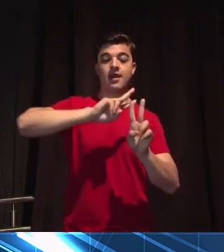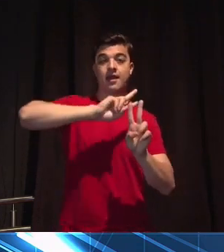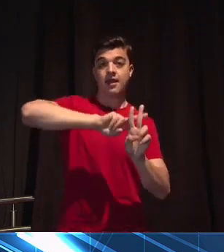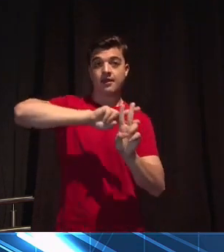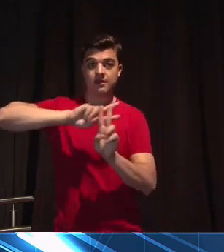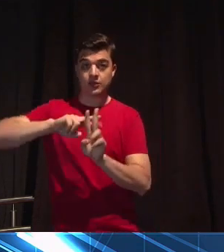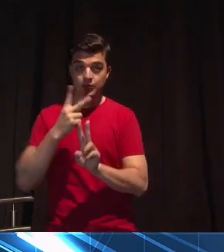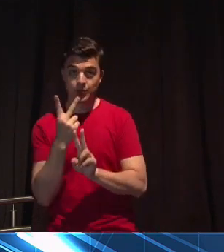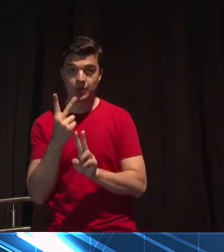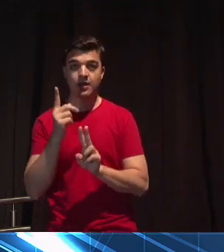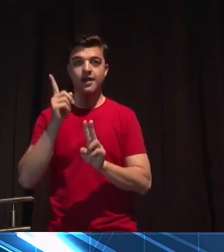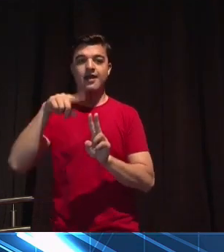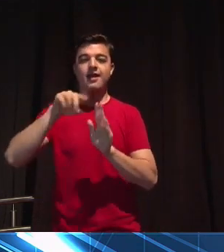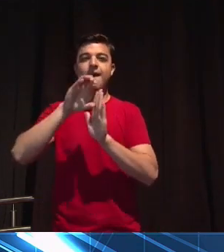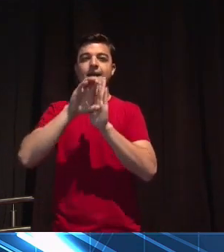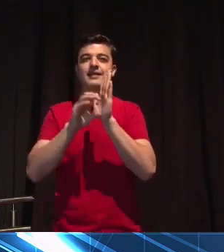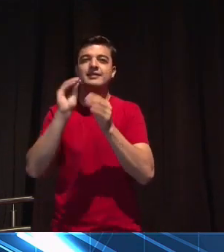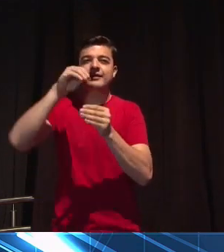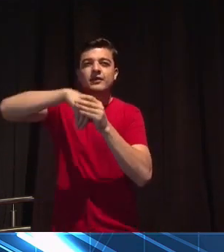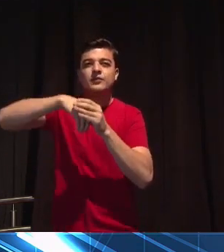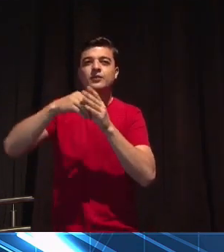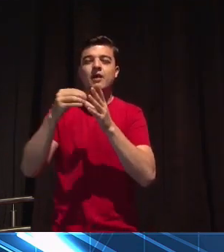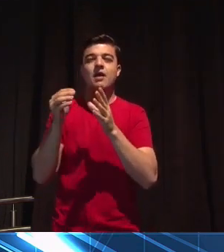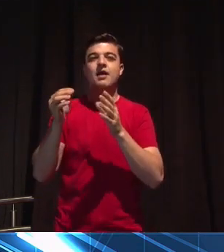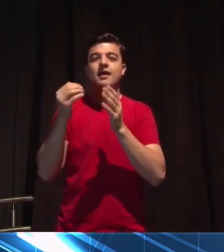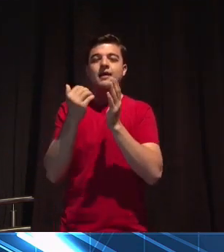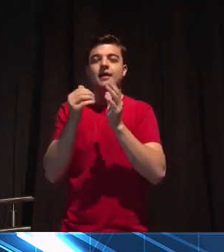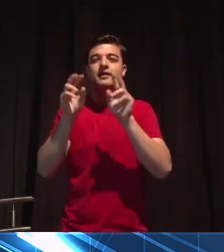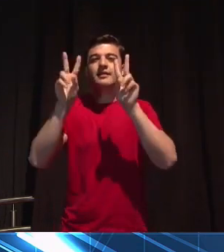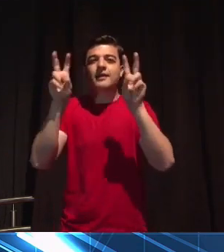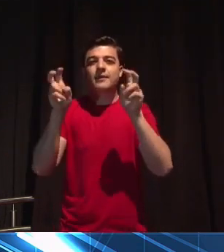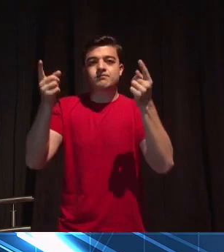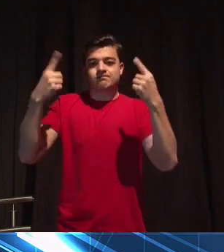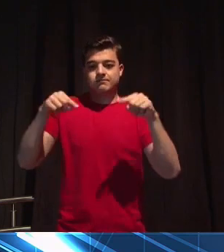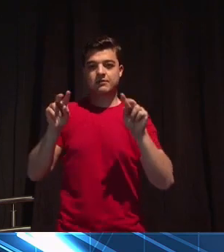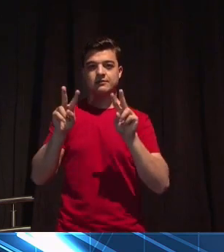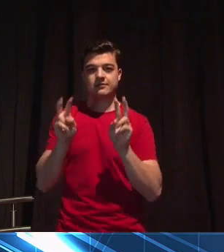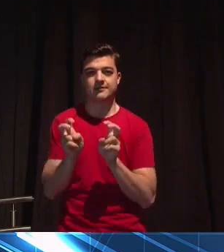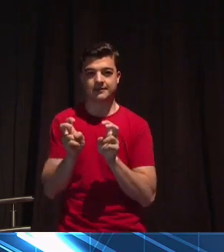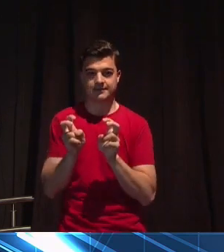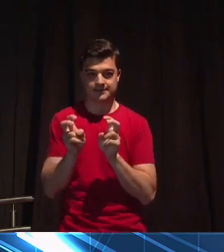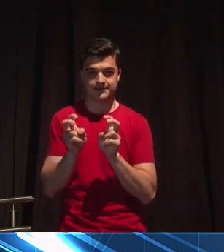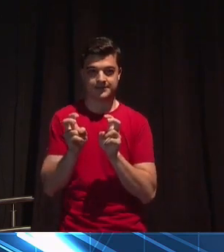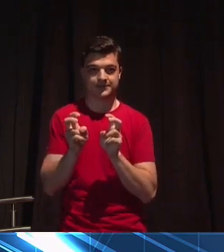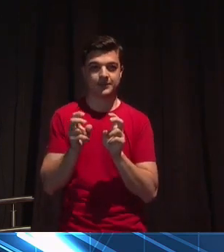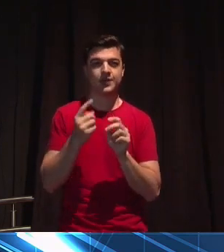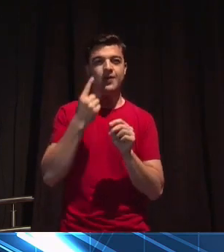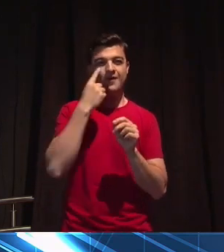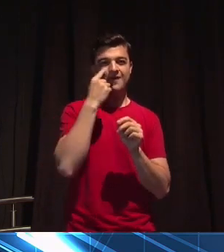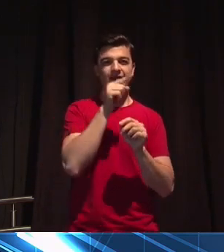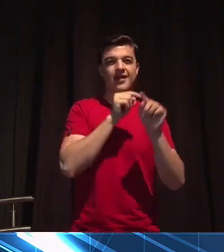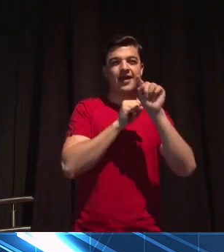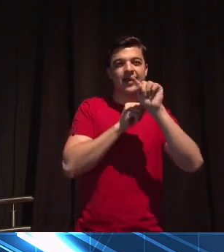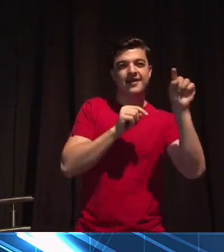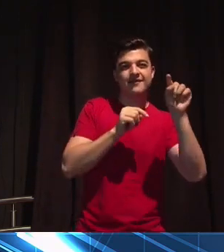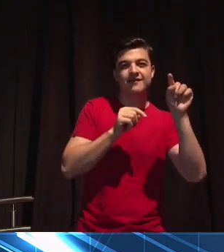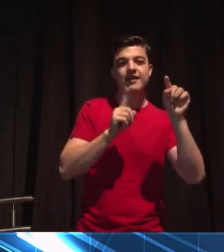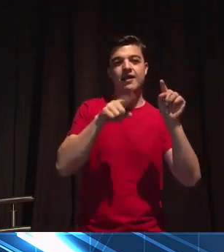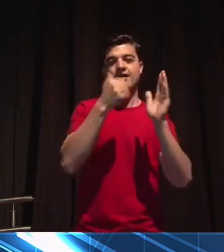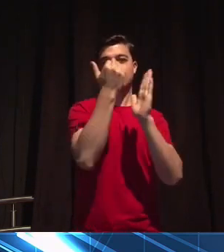já usaram isso mas hífen é uma lista dois asteriscos é um